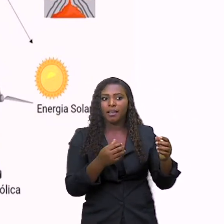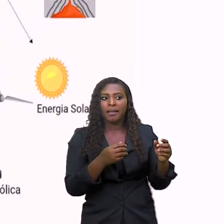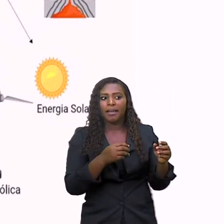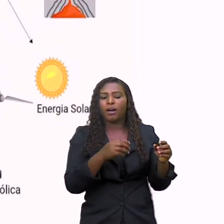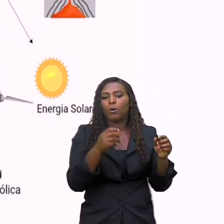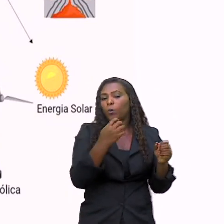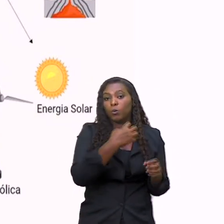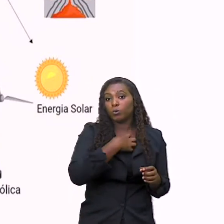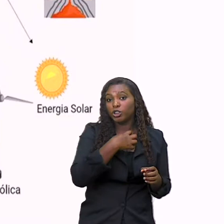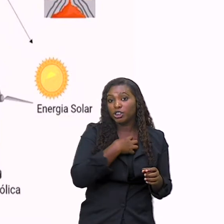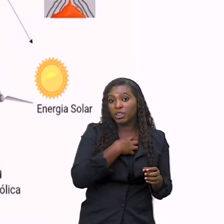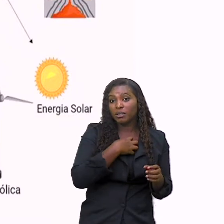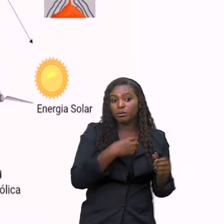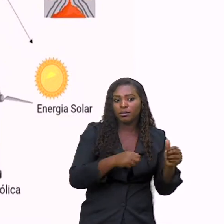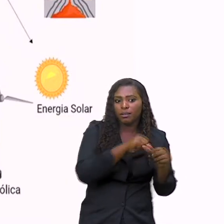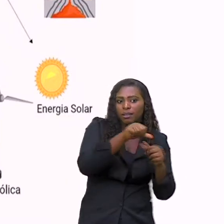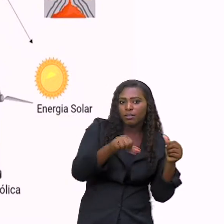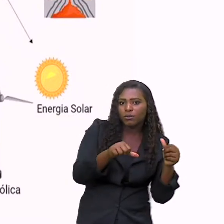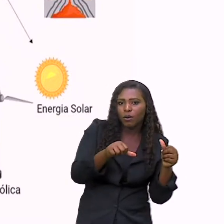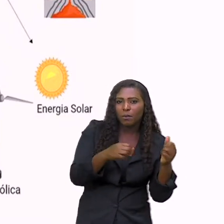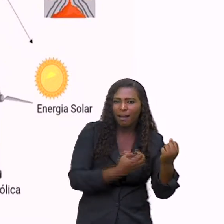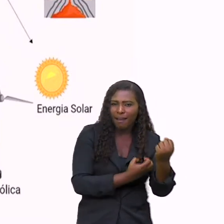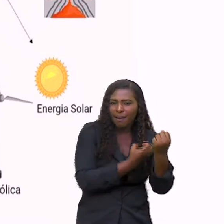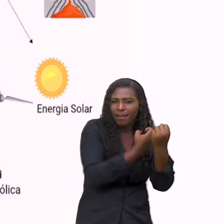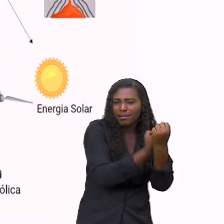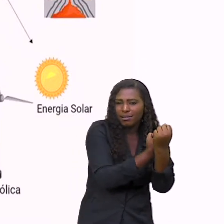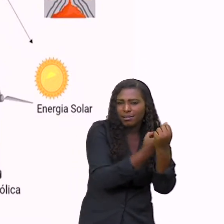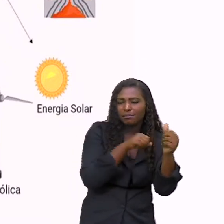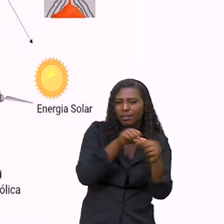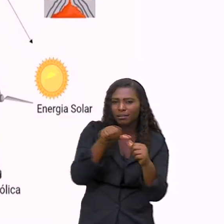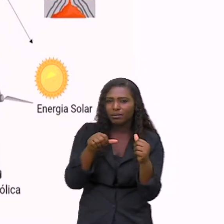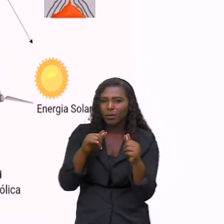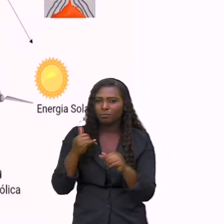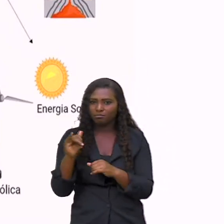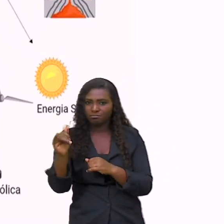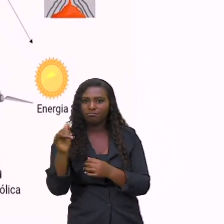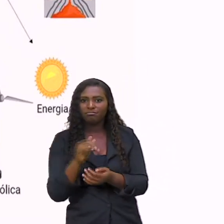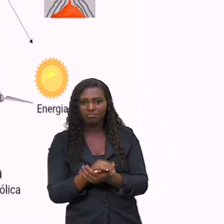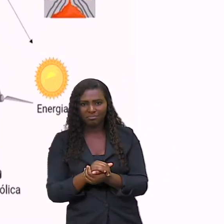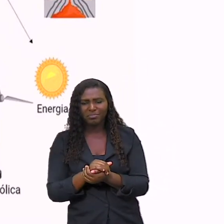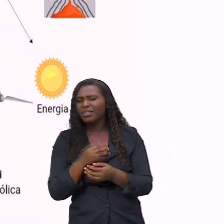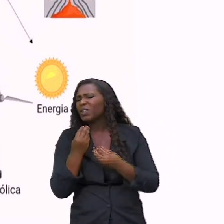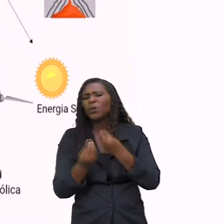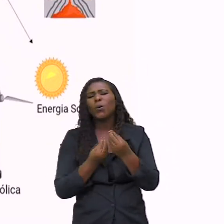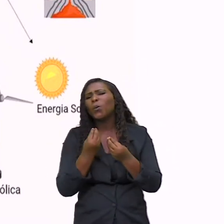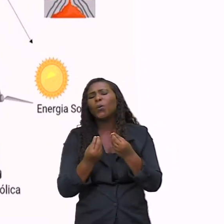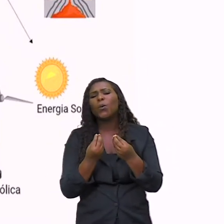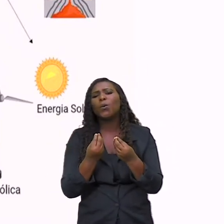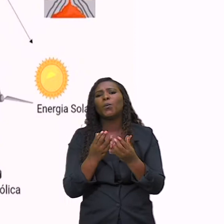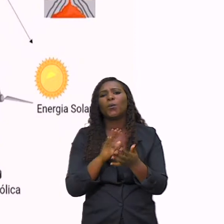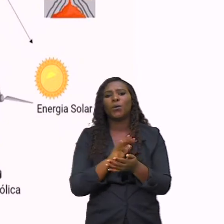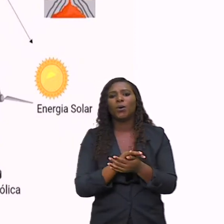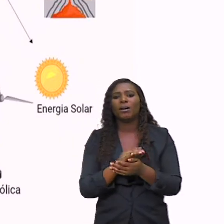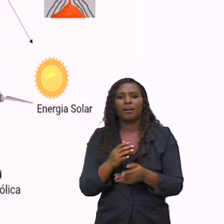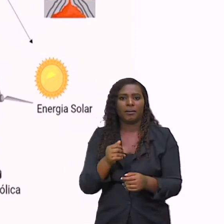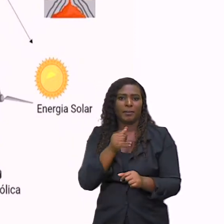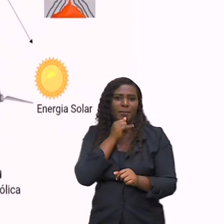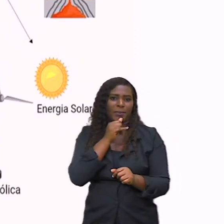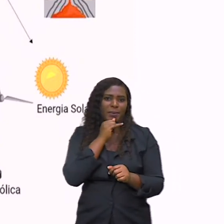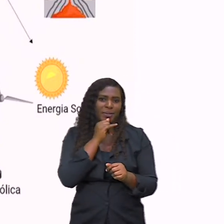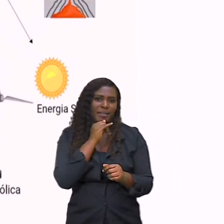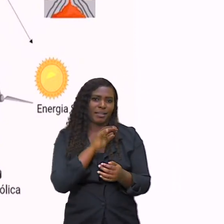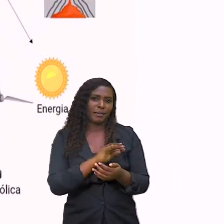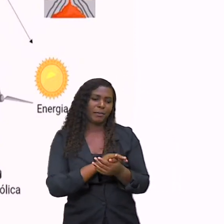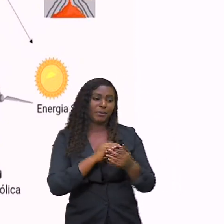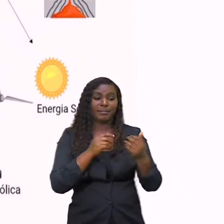que fazem uso de energia térmica para produzir energia elétrica e quais as principais